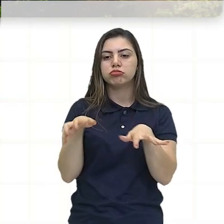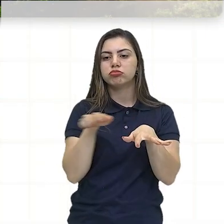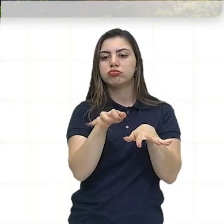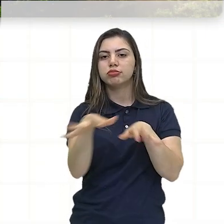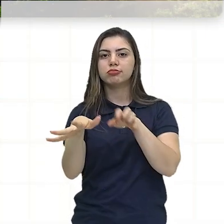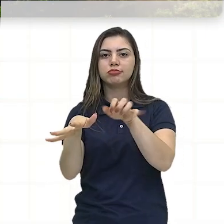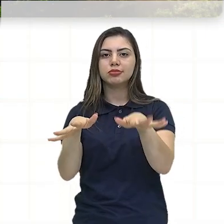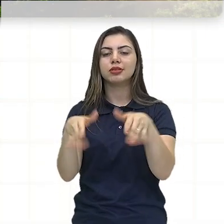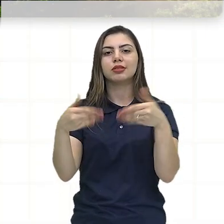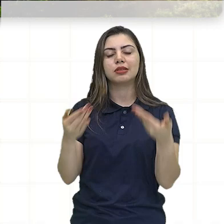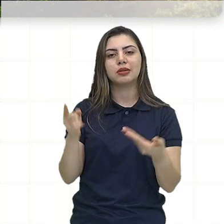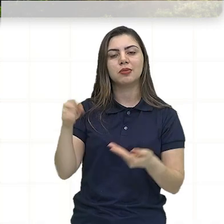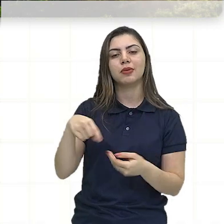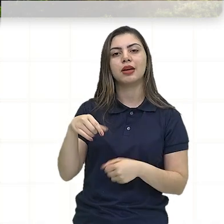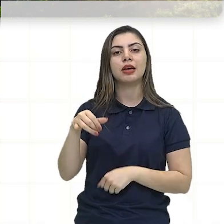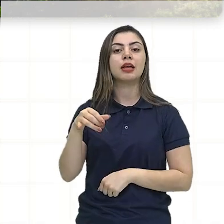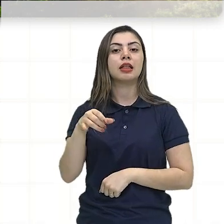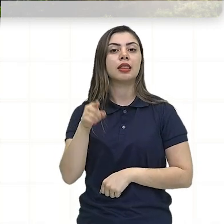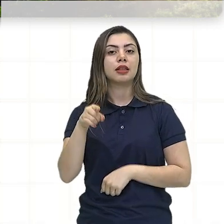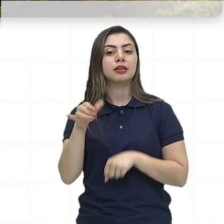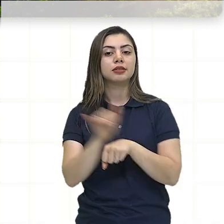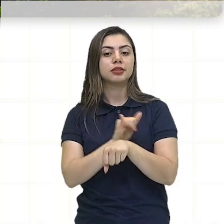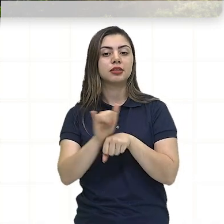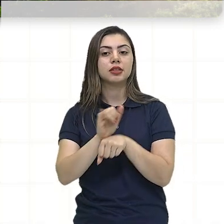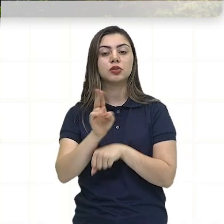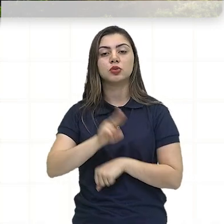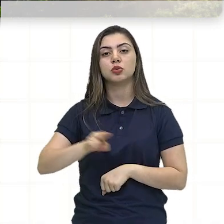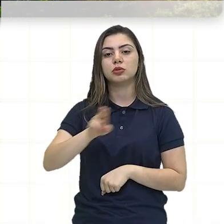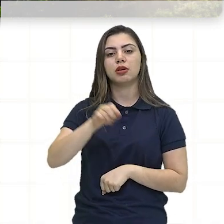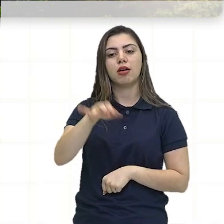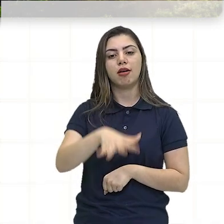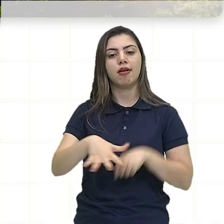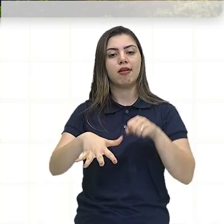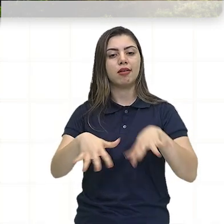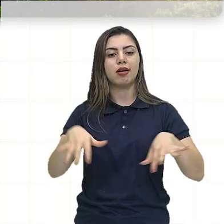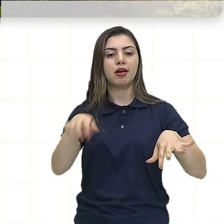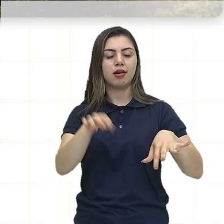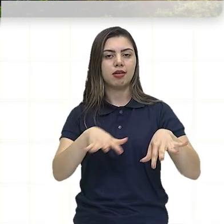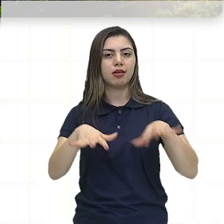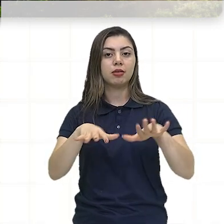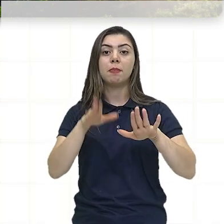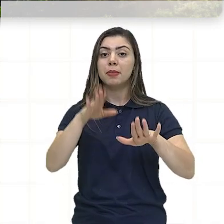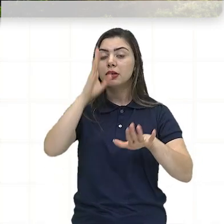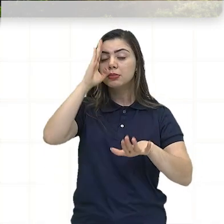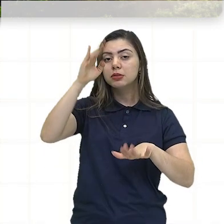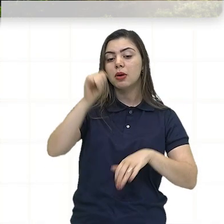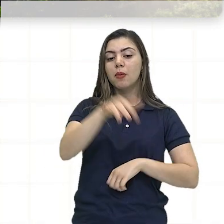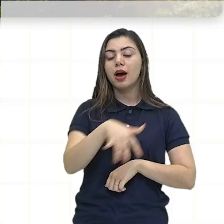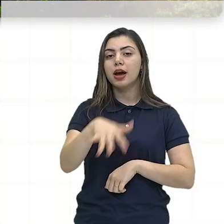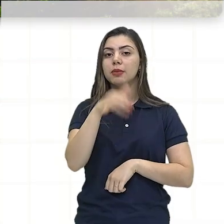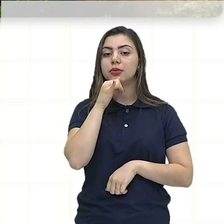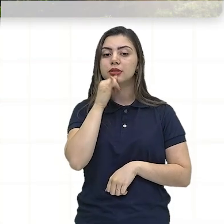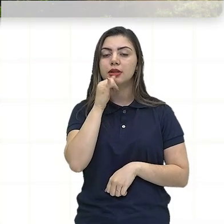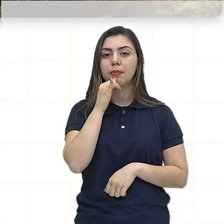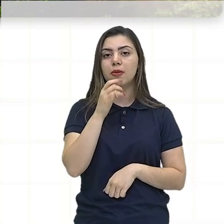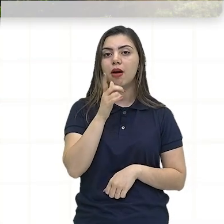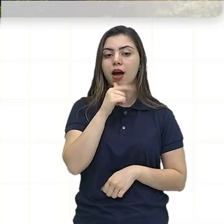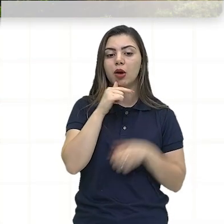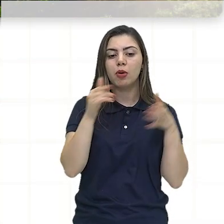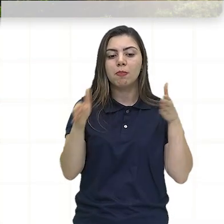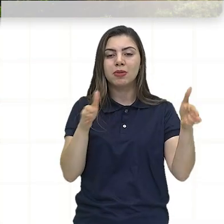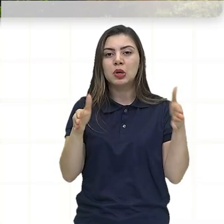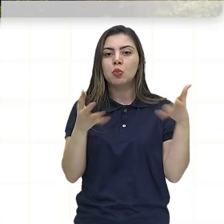utilizada em diversas áreas, mas a gente dá destaque àquelas que possuem escassez contínua desse recurso.